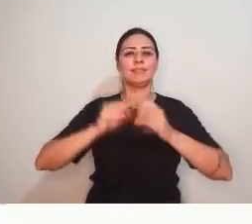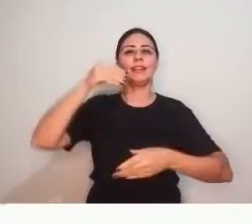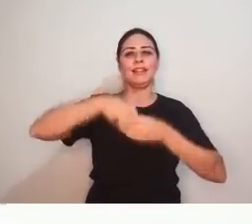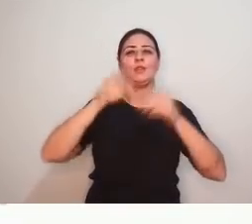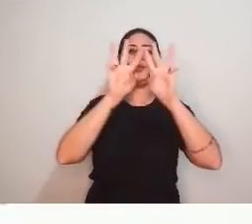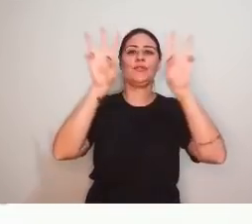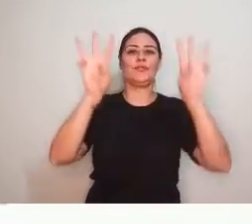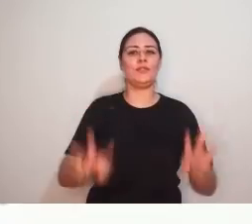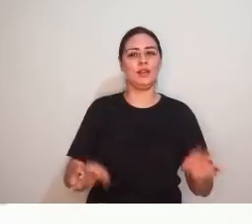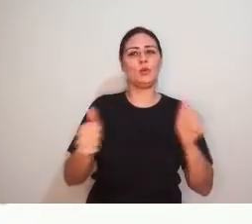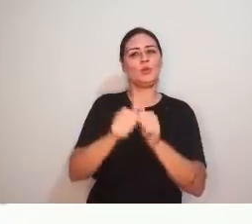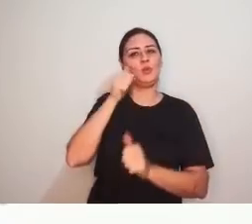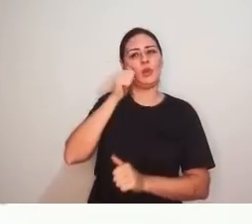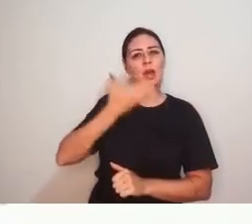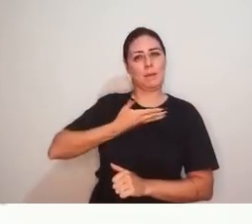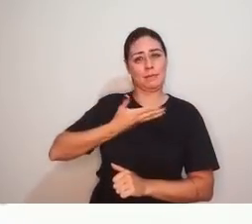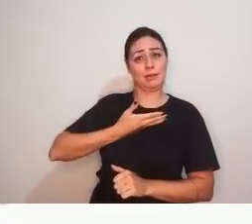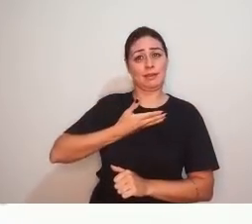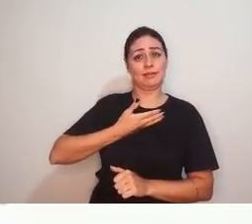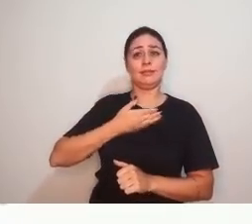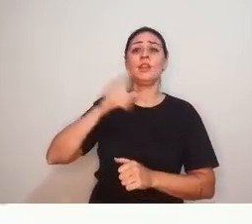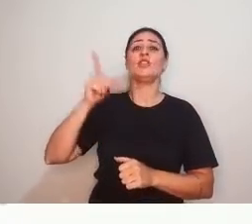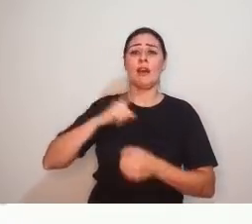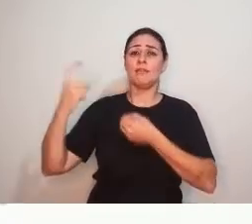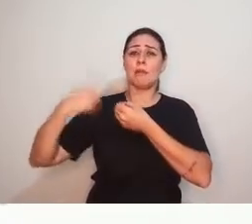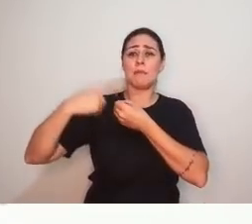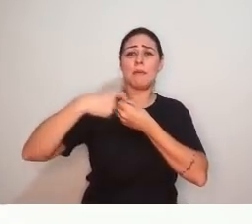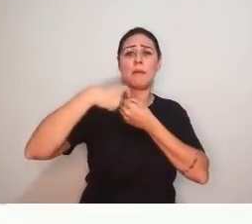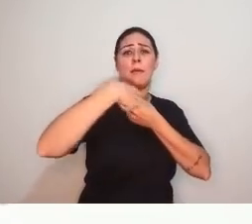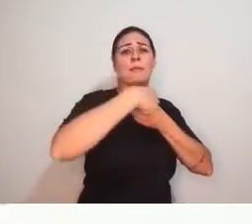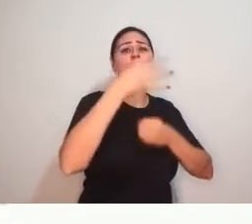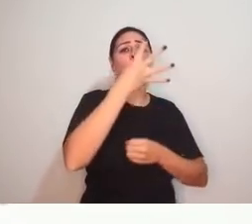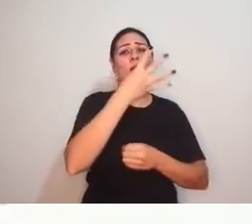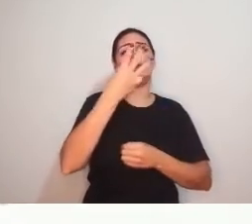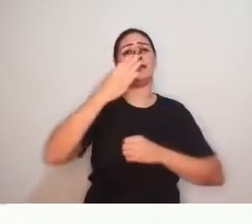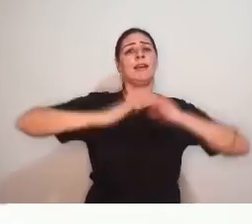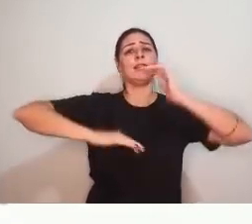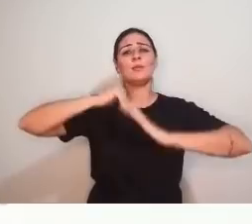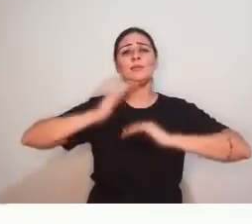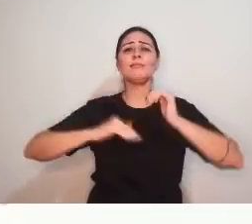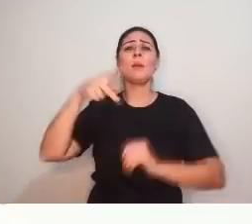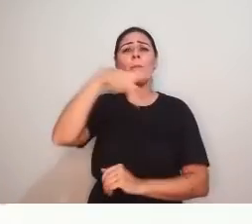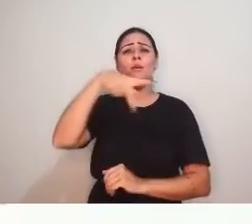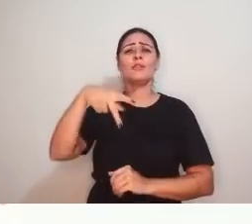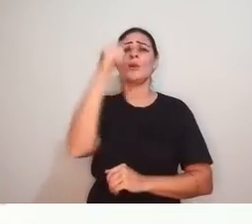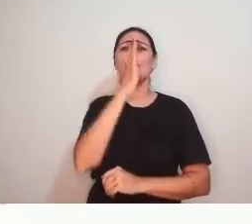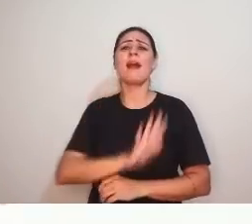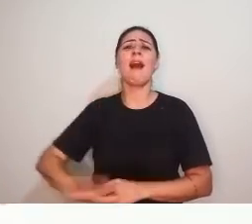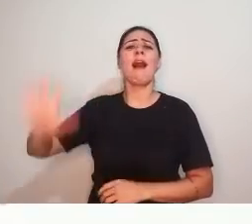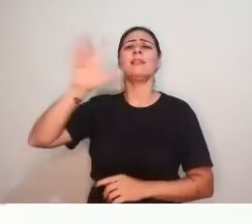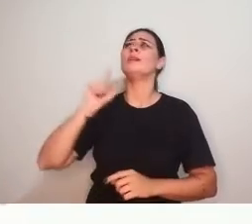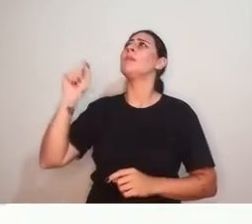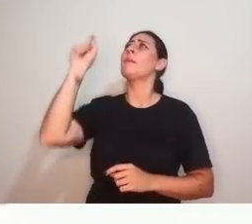colega Maria do Carmo, da Federal, e mais 43 professores, doutores e especialistas, mestres de todo o